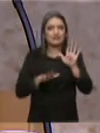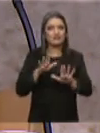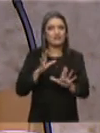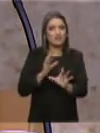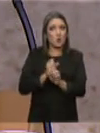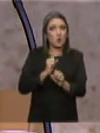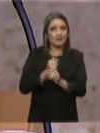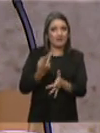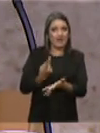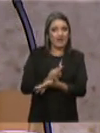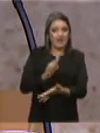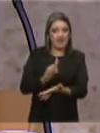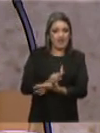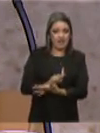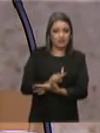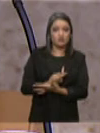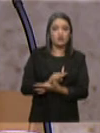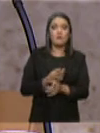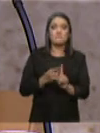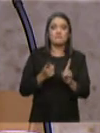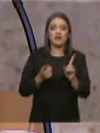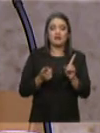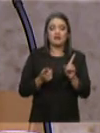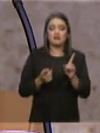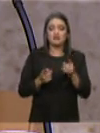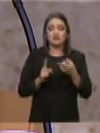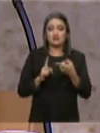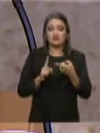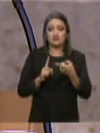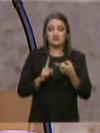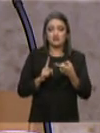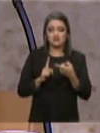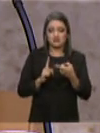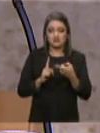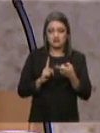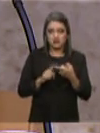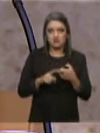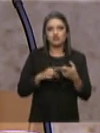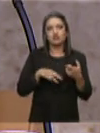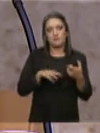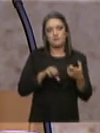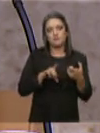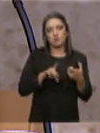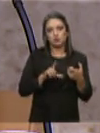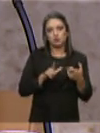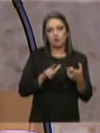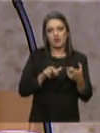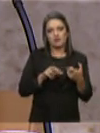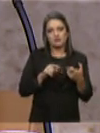com dados incorretos. Mas, ministro, modulavam os efeitos